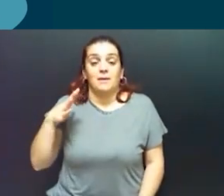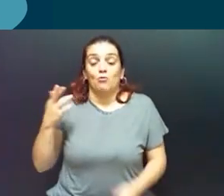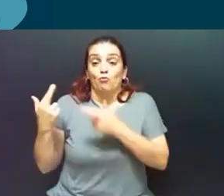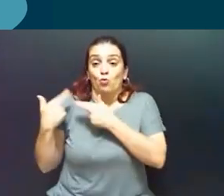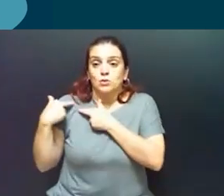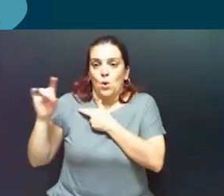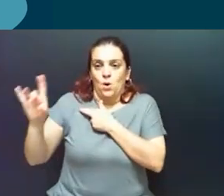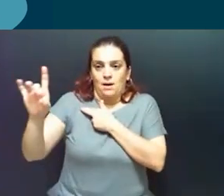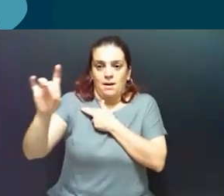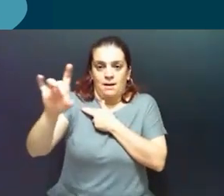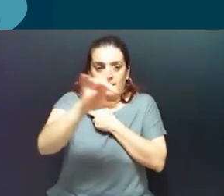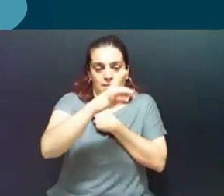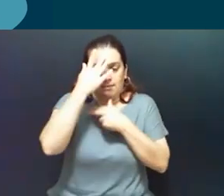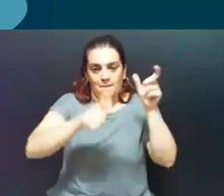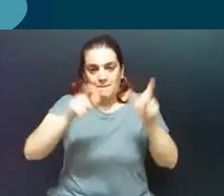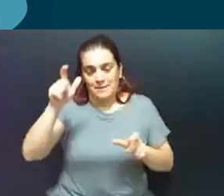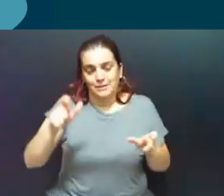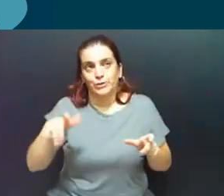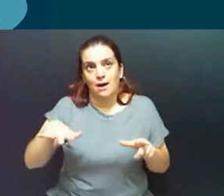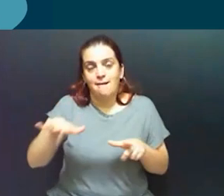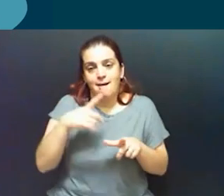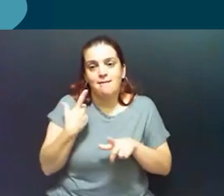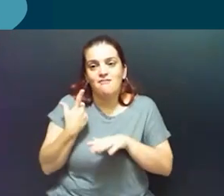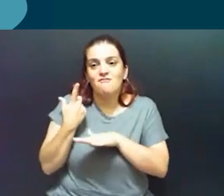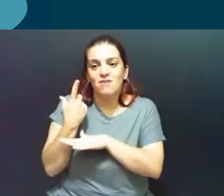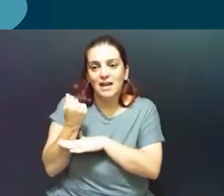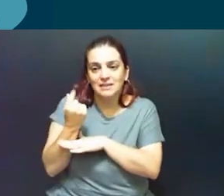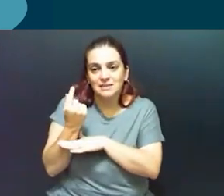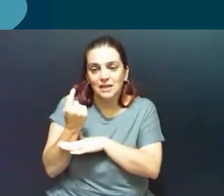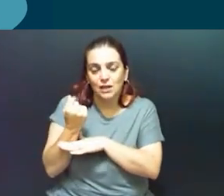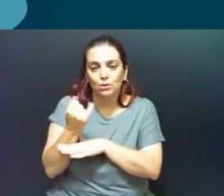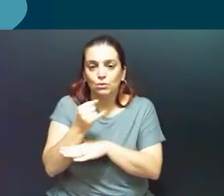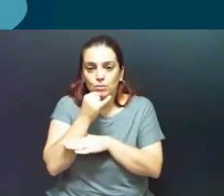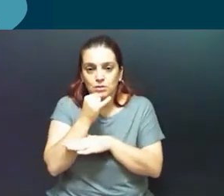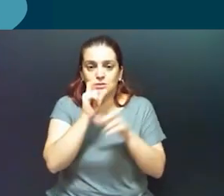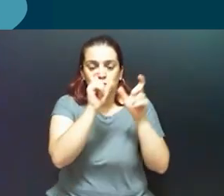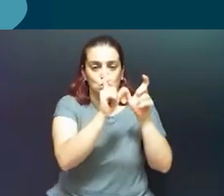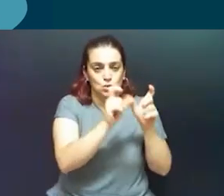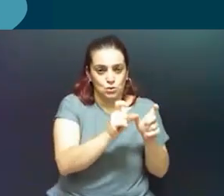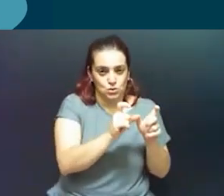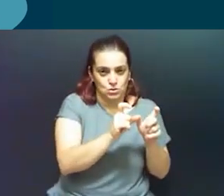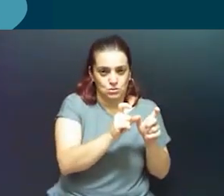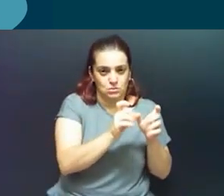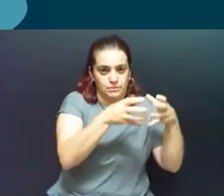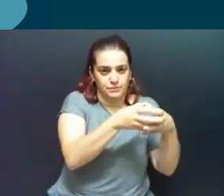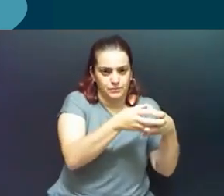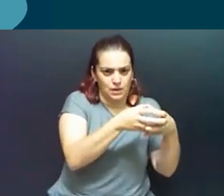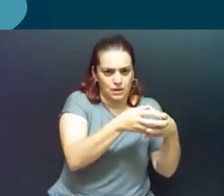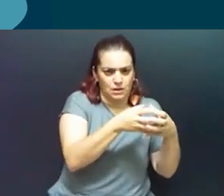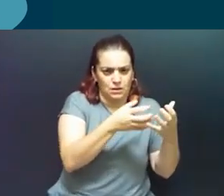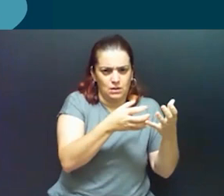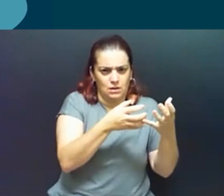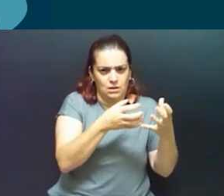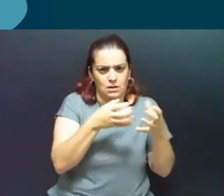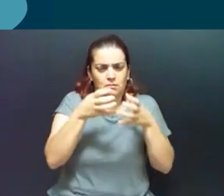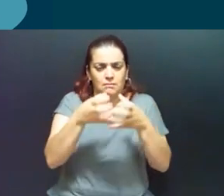pessoas, principalmente dentro do mercado financeiro. Então a gente tem o setor de infra e operações em um lugar, a gente tem os